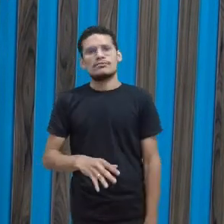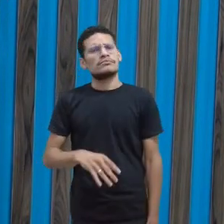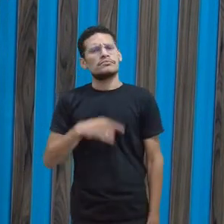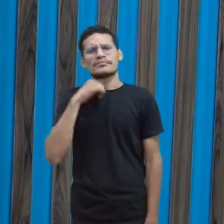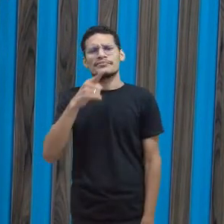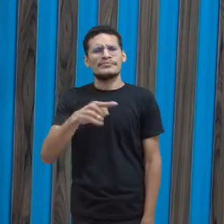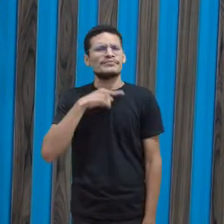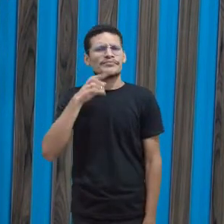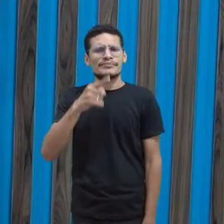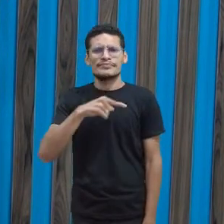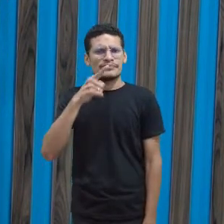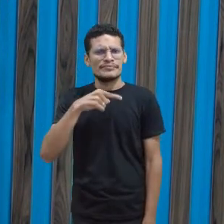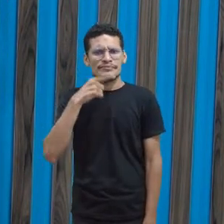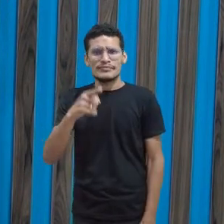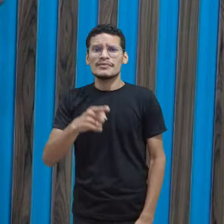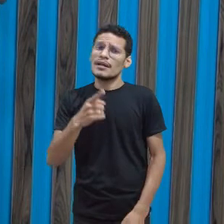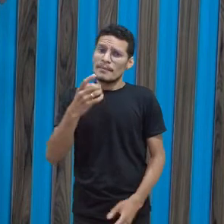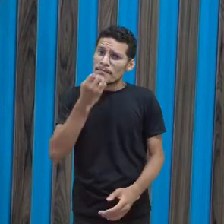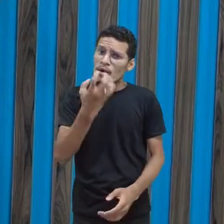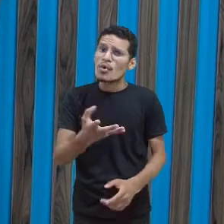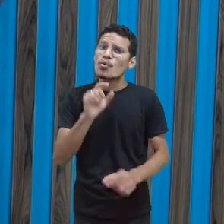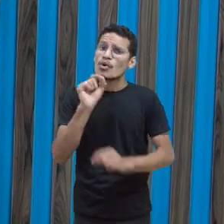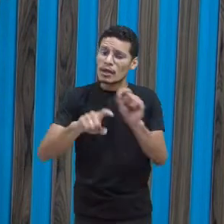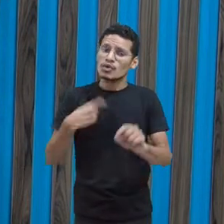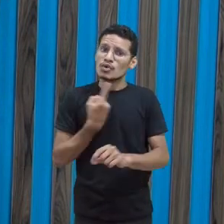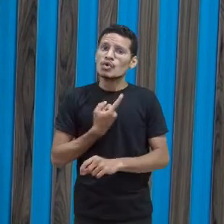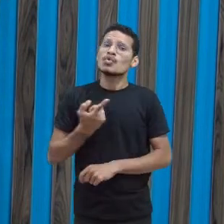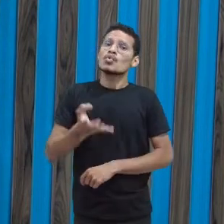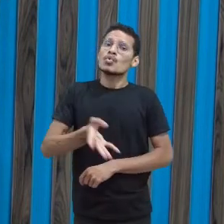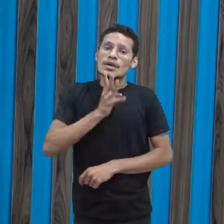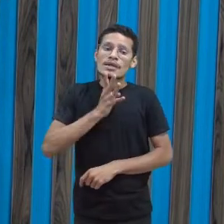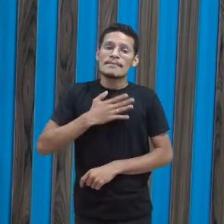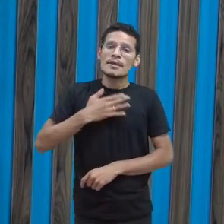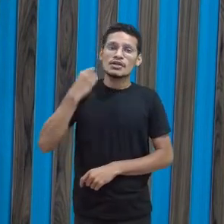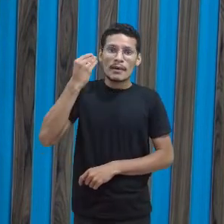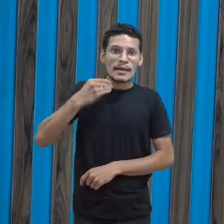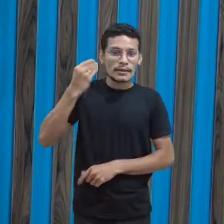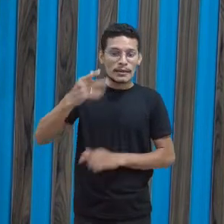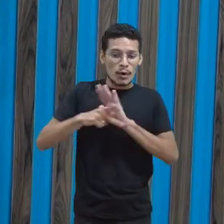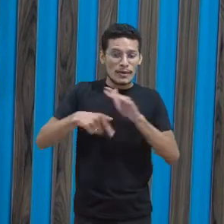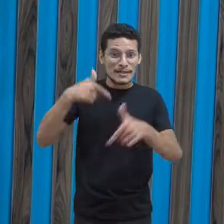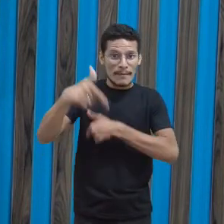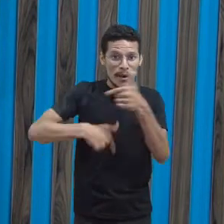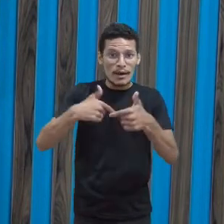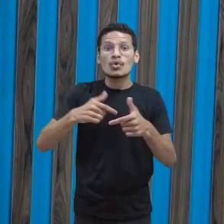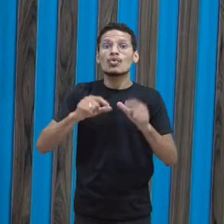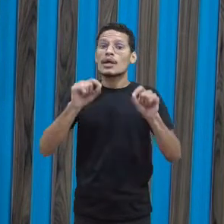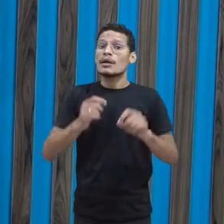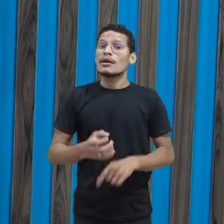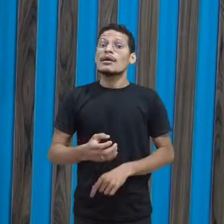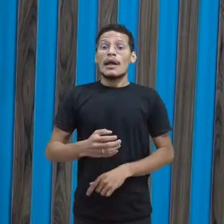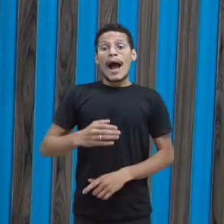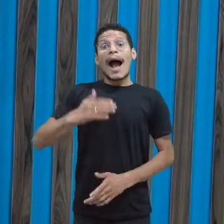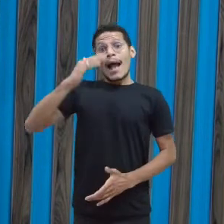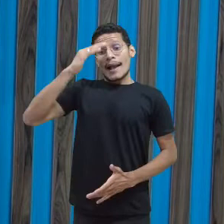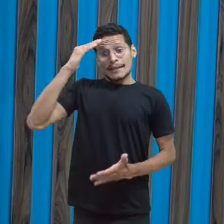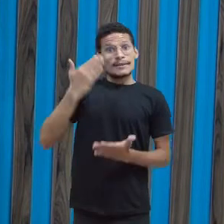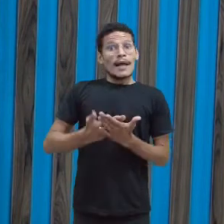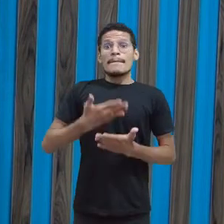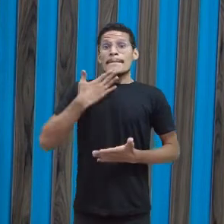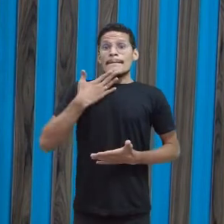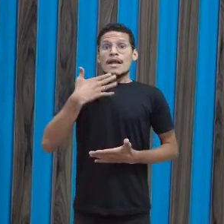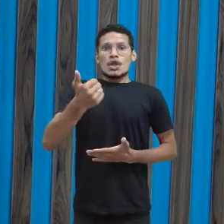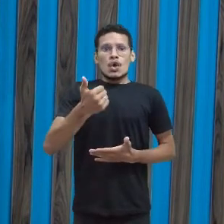o caminho mais lógico, e conhecendo a minha experiência do mundo do trabalho, é muito mais crível, né? Ou seja,